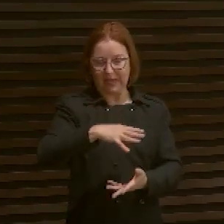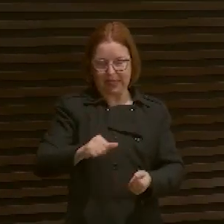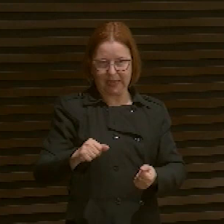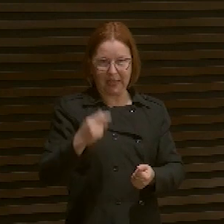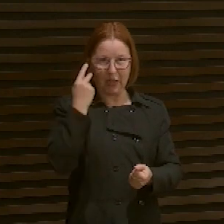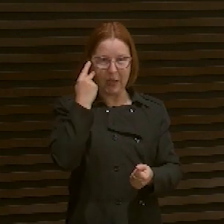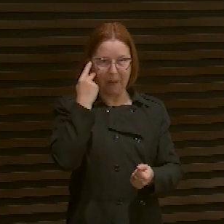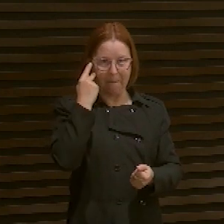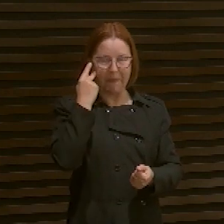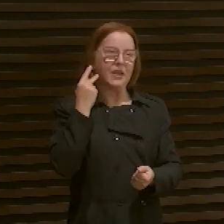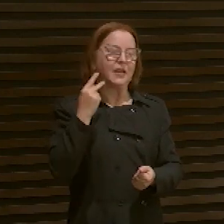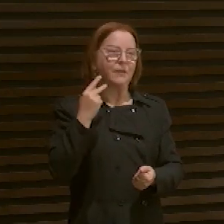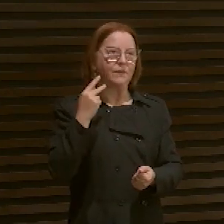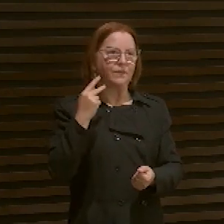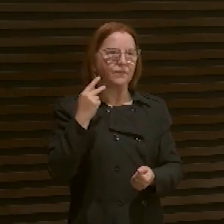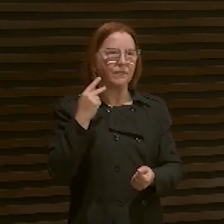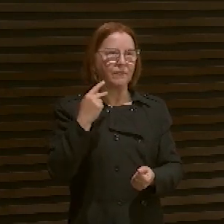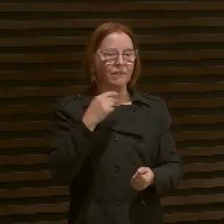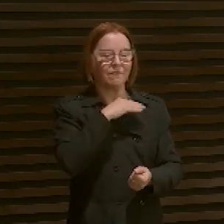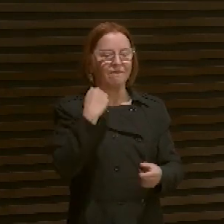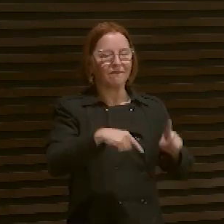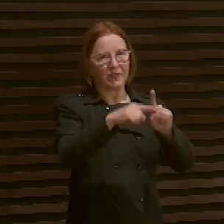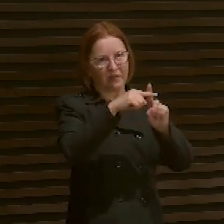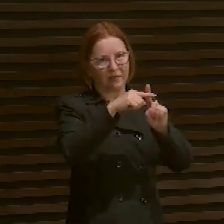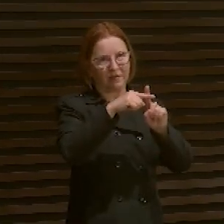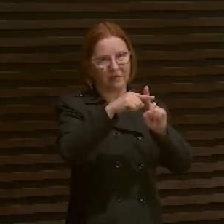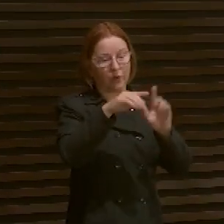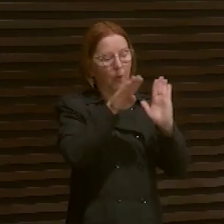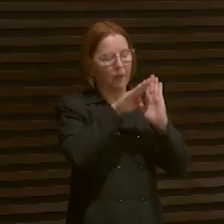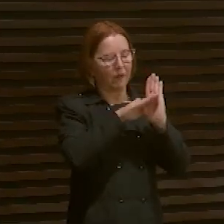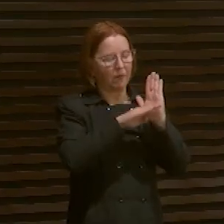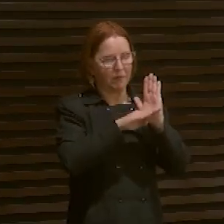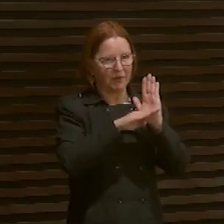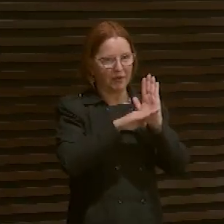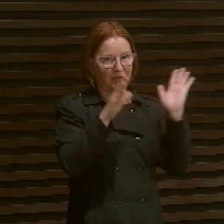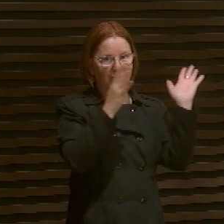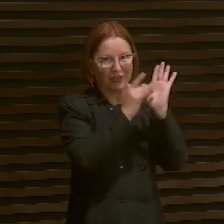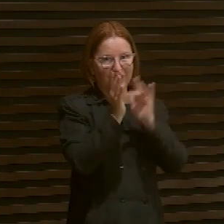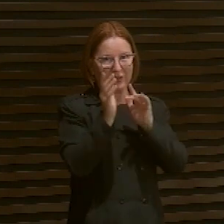Queridos, a agenda de Jesus não é terrena, é espiritual.